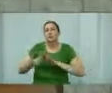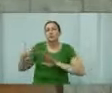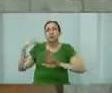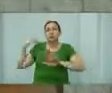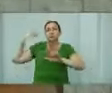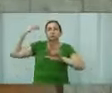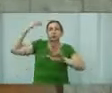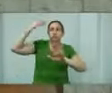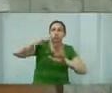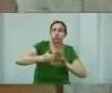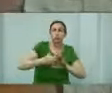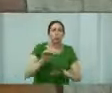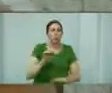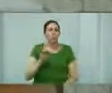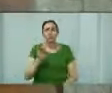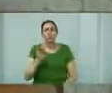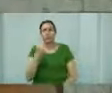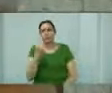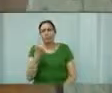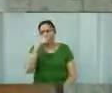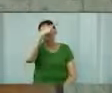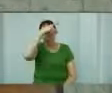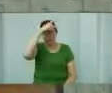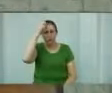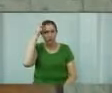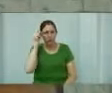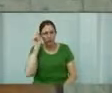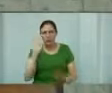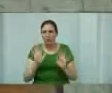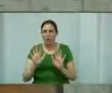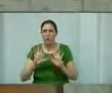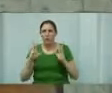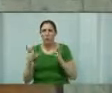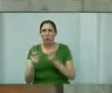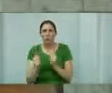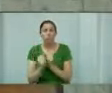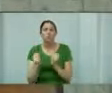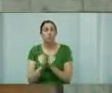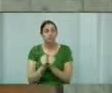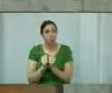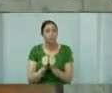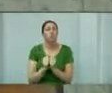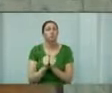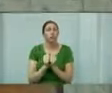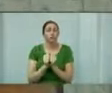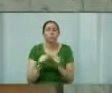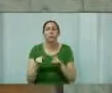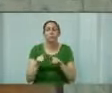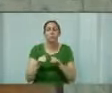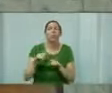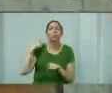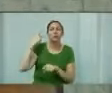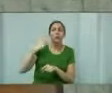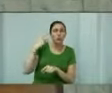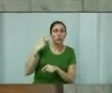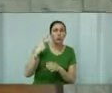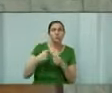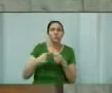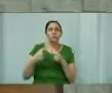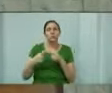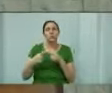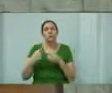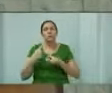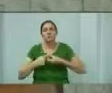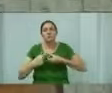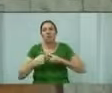de um prefeito, de um vereador. É nós todos construímos juntos. E eu falo isso com propriedade, porque realmente a nossa cidade ela tem essa